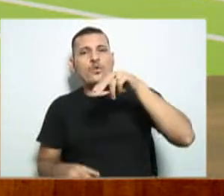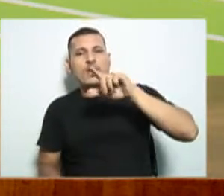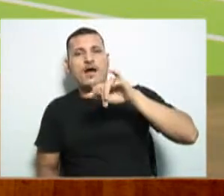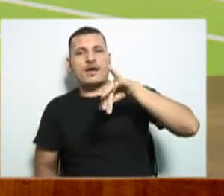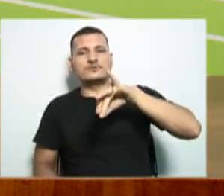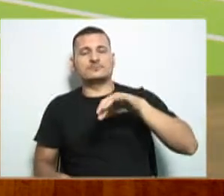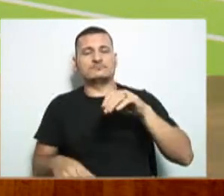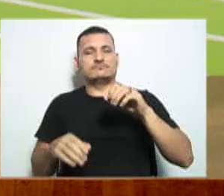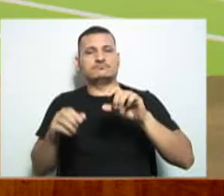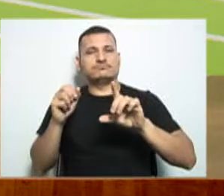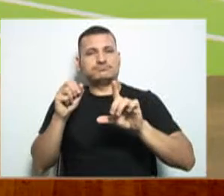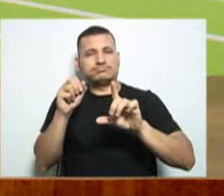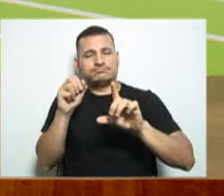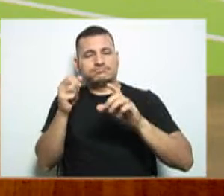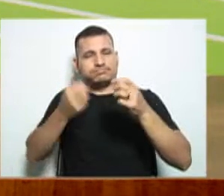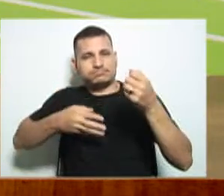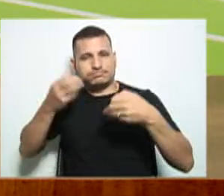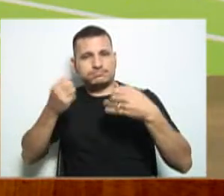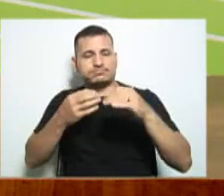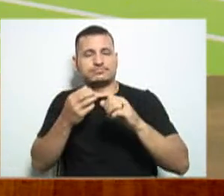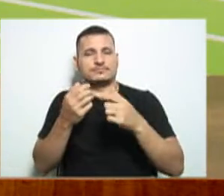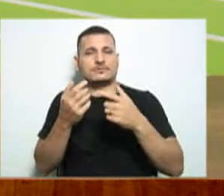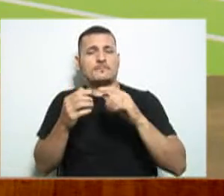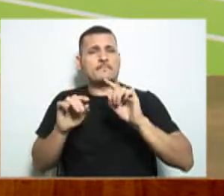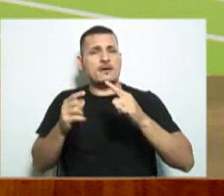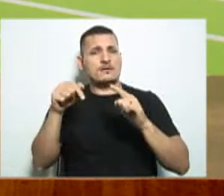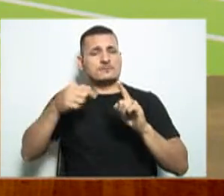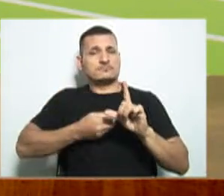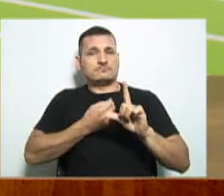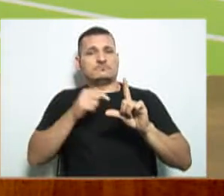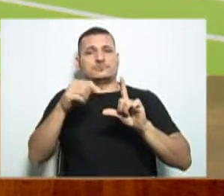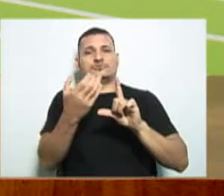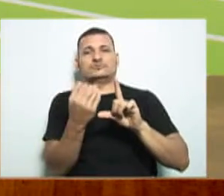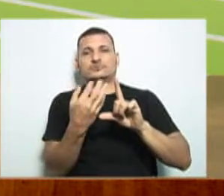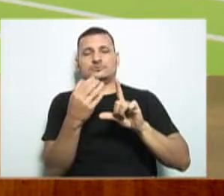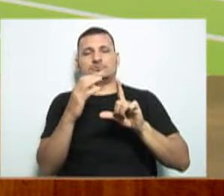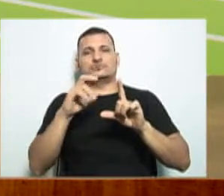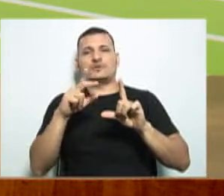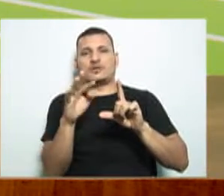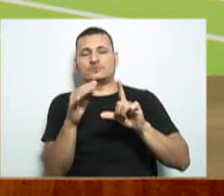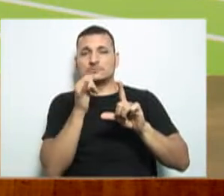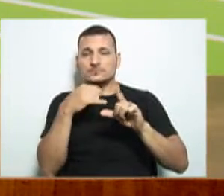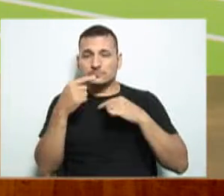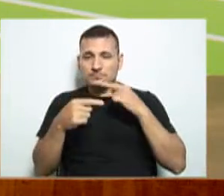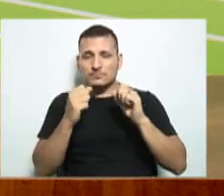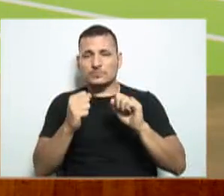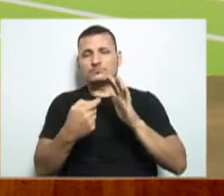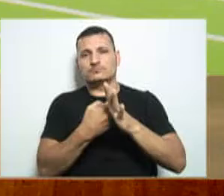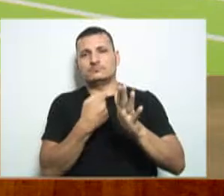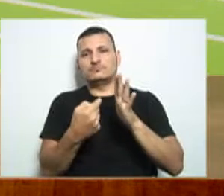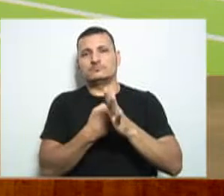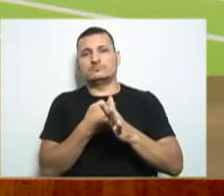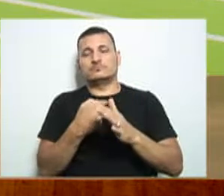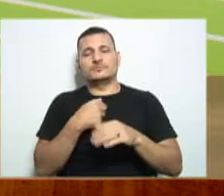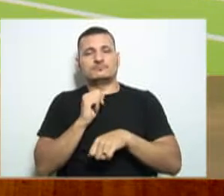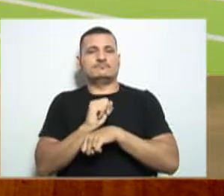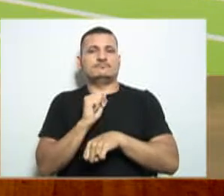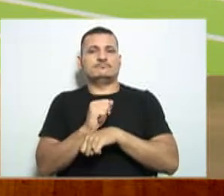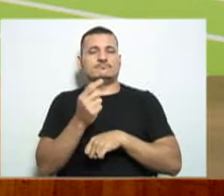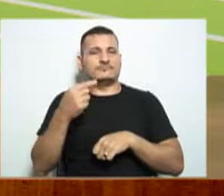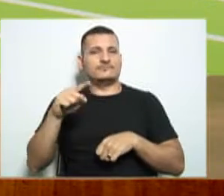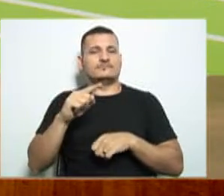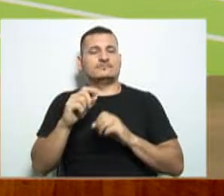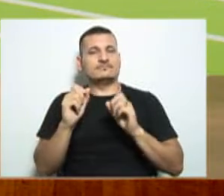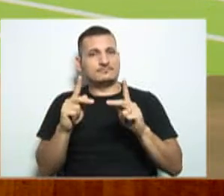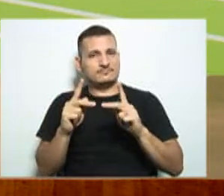nós estaremos aqui no chat. Qualquer dúvida, nós aguardamos vocês, as perguntinhas, tá bom? Eu aguardo a participação de